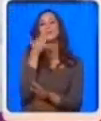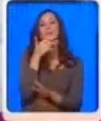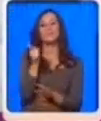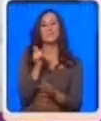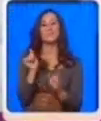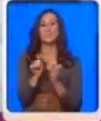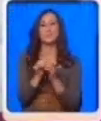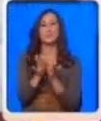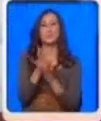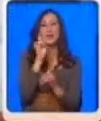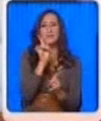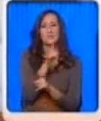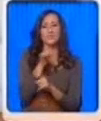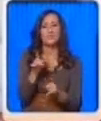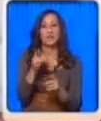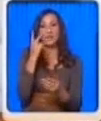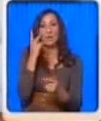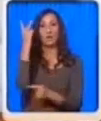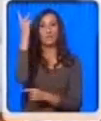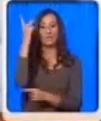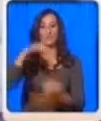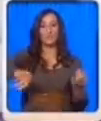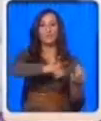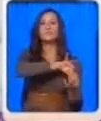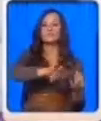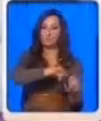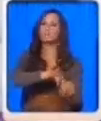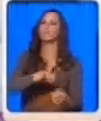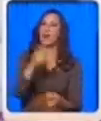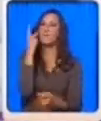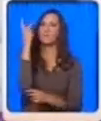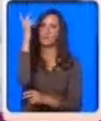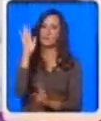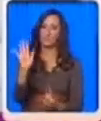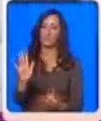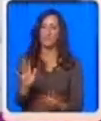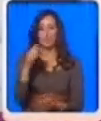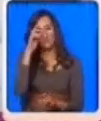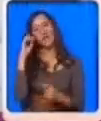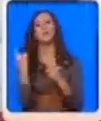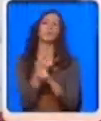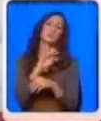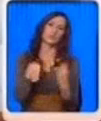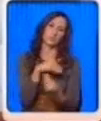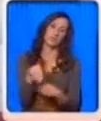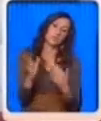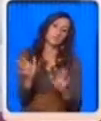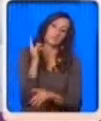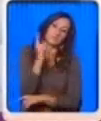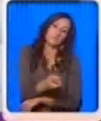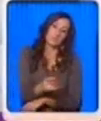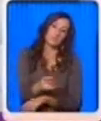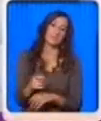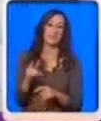bom. Toda a música deste. E ali ao vivo, tocado ao vivo. Tudo ao vivo. Claro. Tem algumas coisas e tal misturadas. Tá. Mas tem que ser, não é?